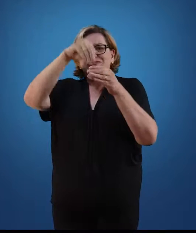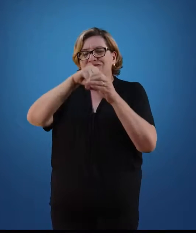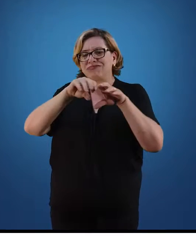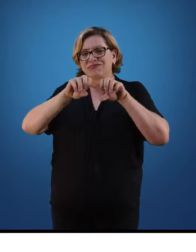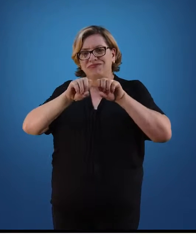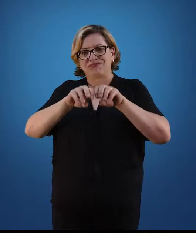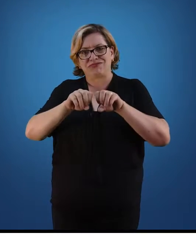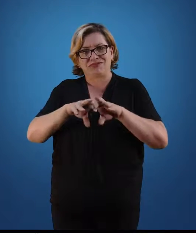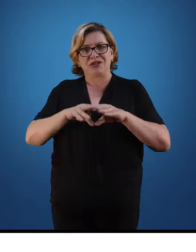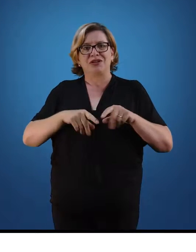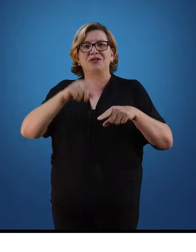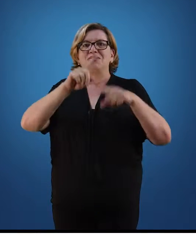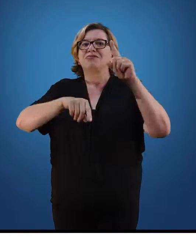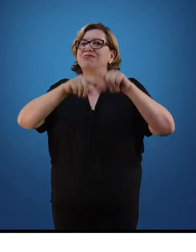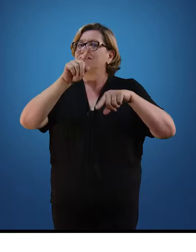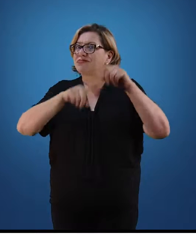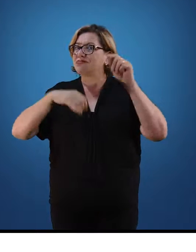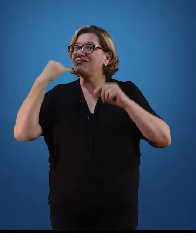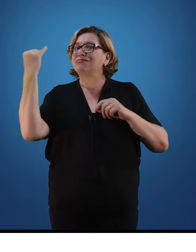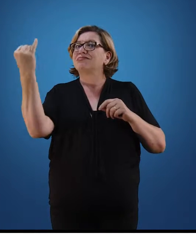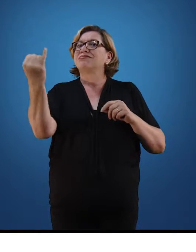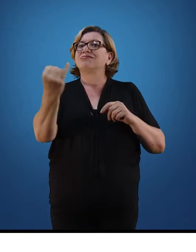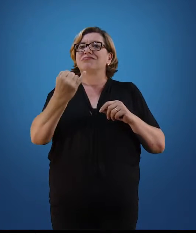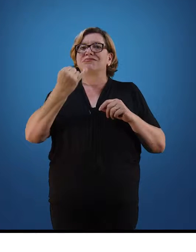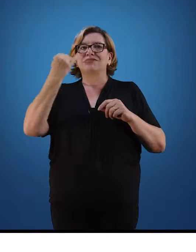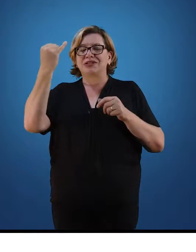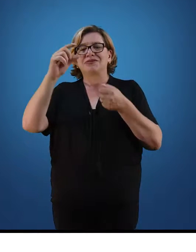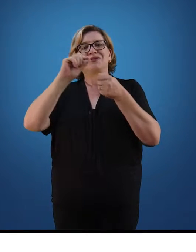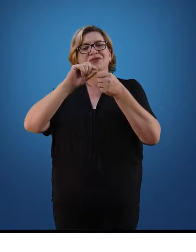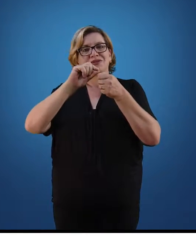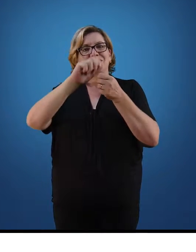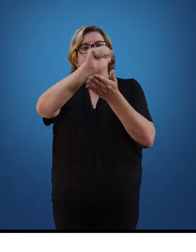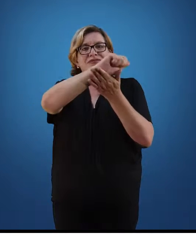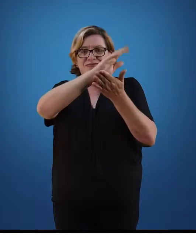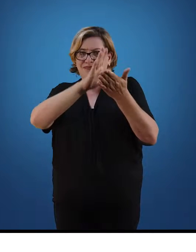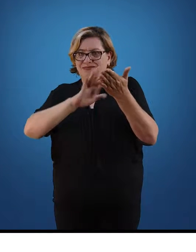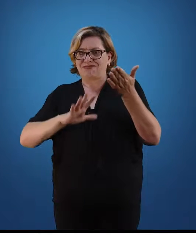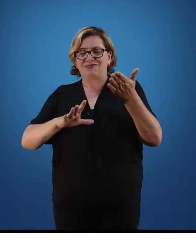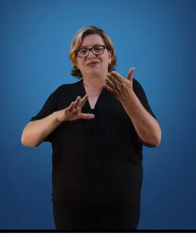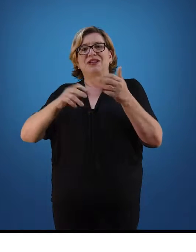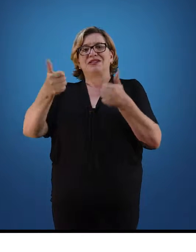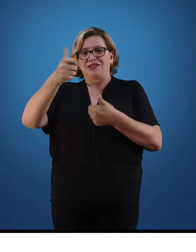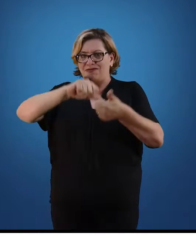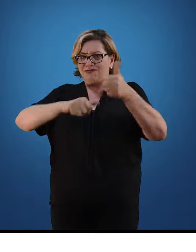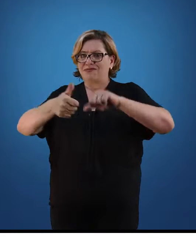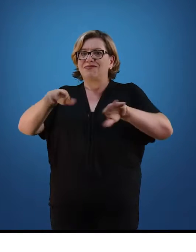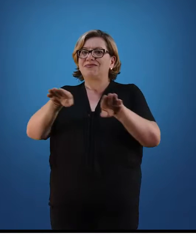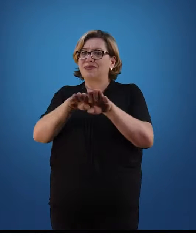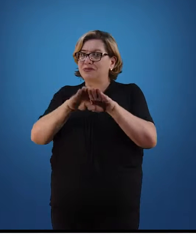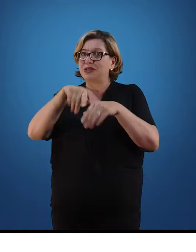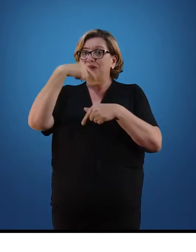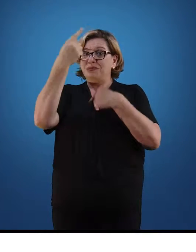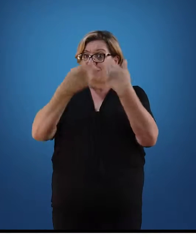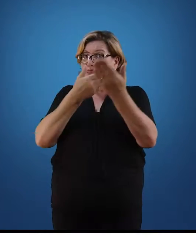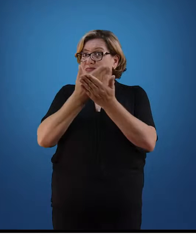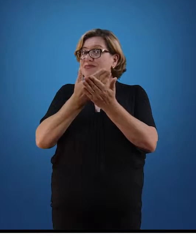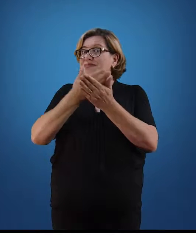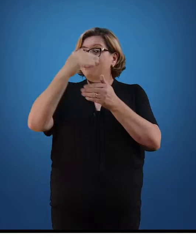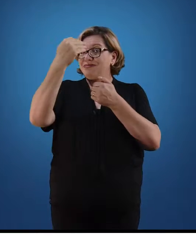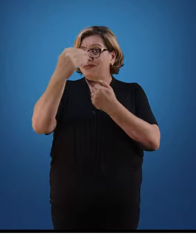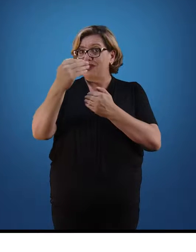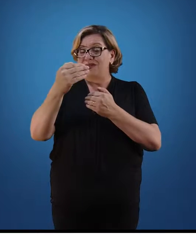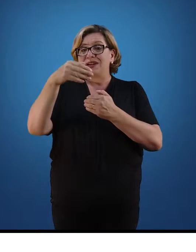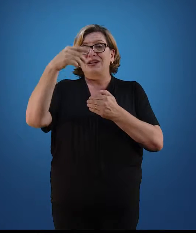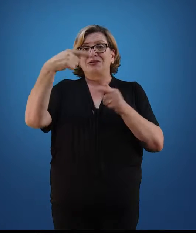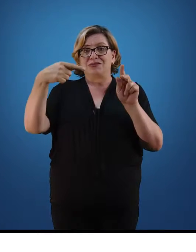Os materiais essenciais para a realização das atividades avaliativas e também para estudar para a prova se